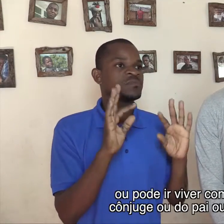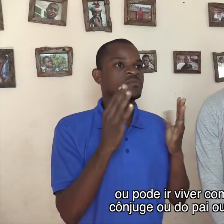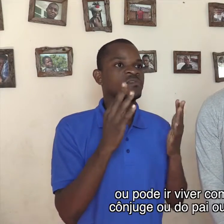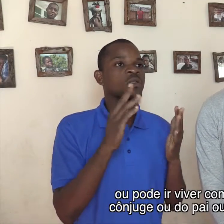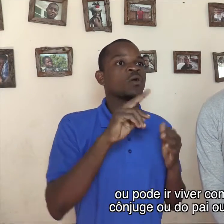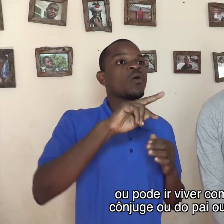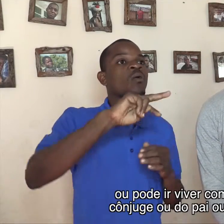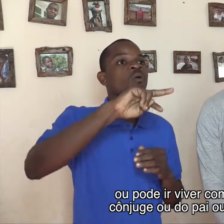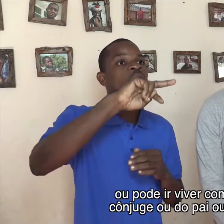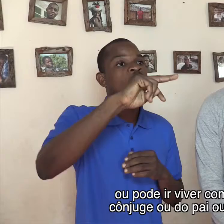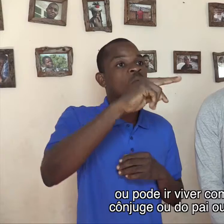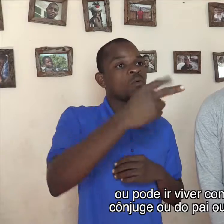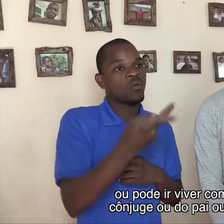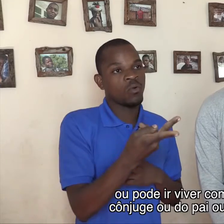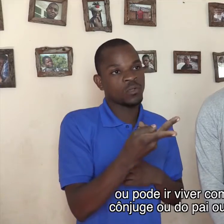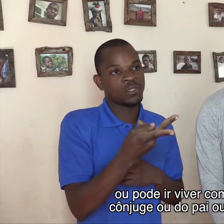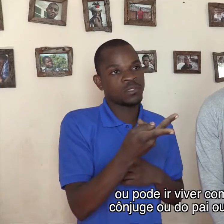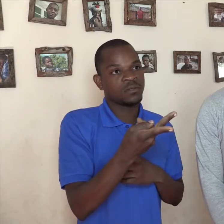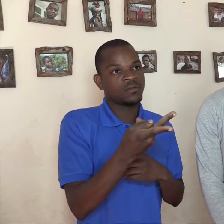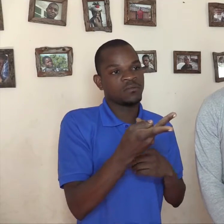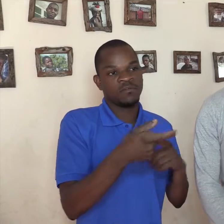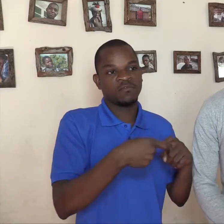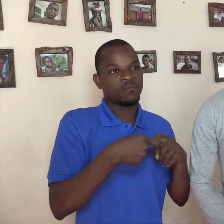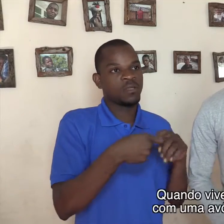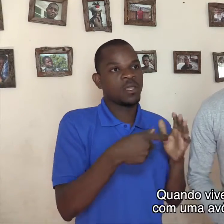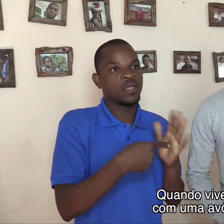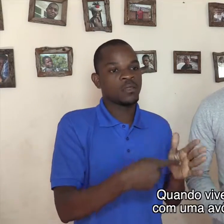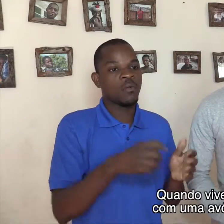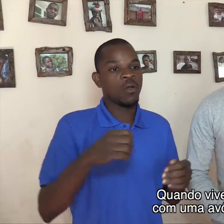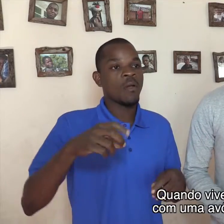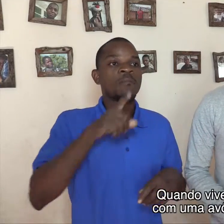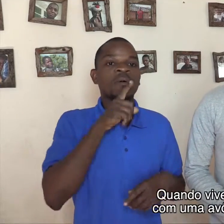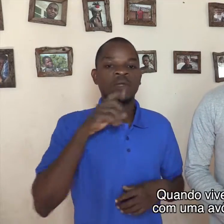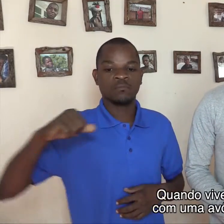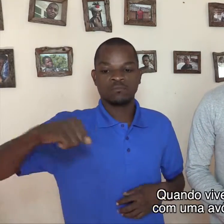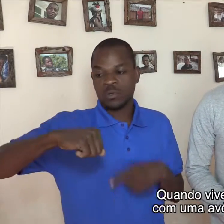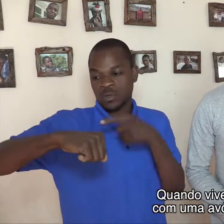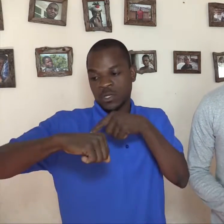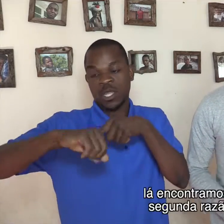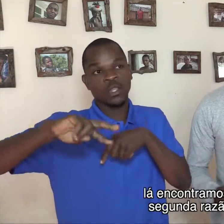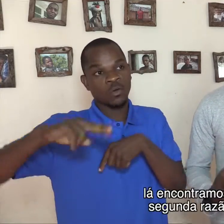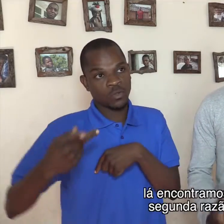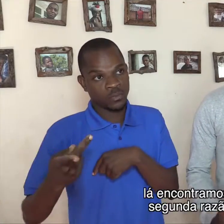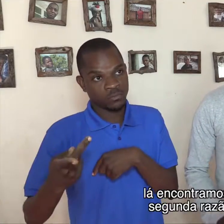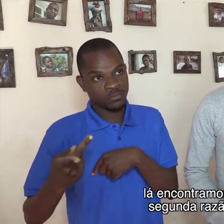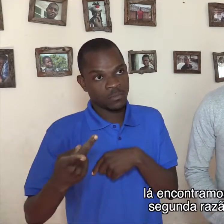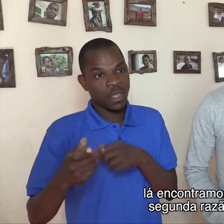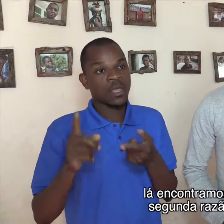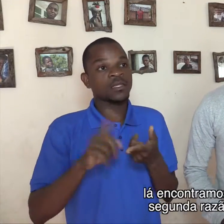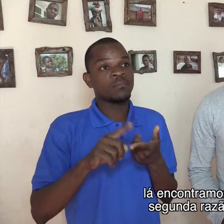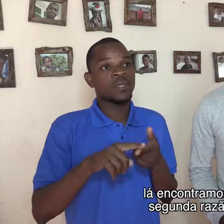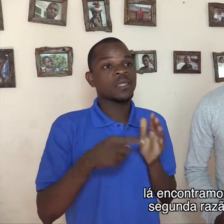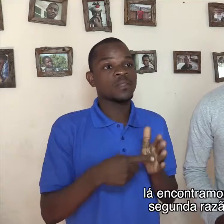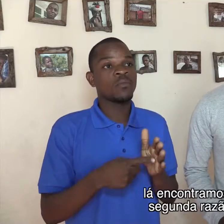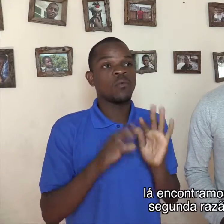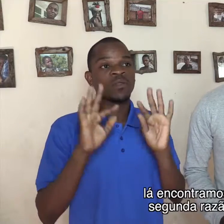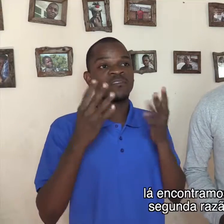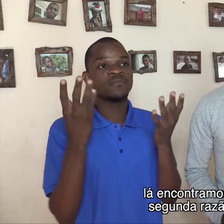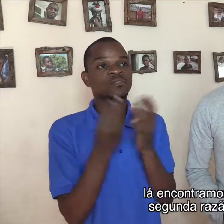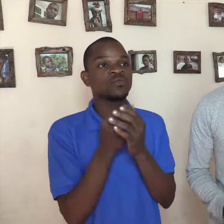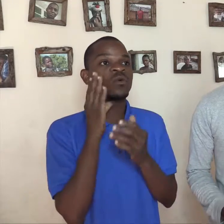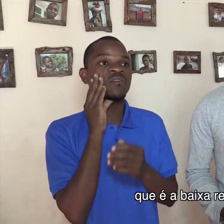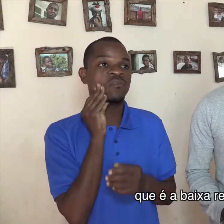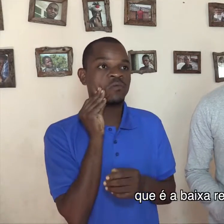novo cônjuge, ou do pai ou da mãe. Então, quando cair na casa de uma avó, nós lá encontramos já a segunda razão, para além da